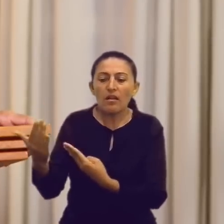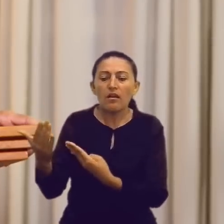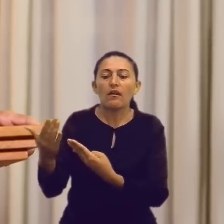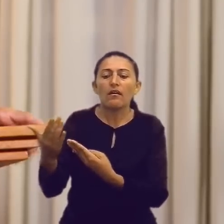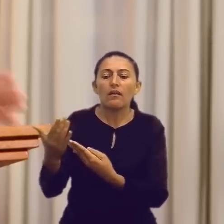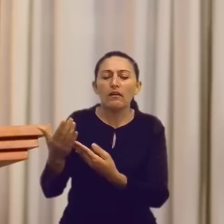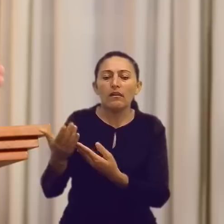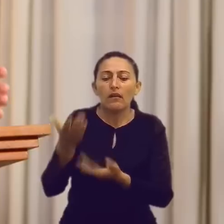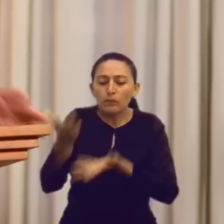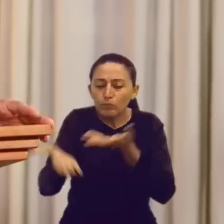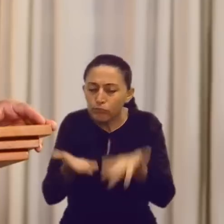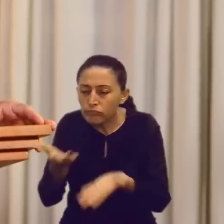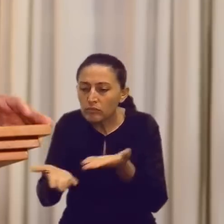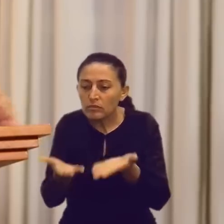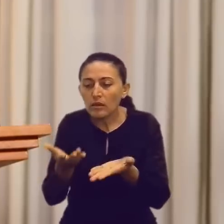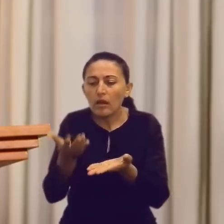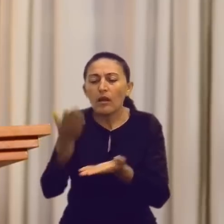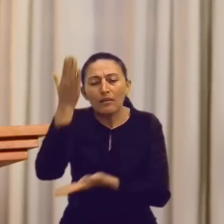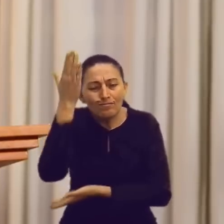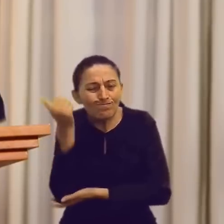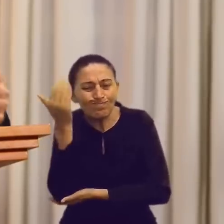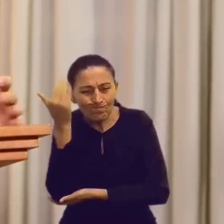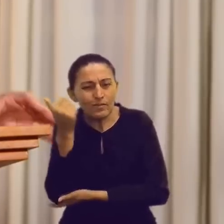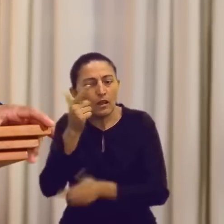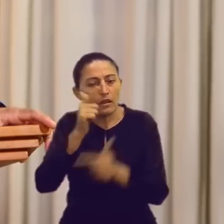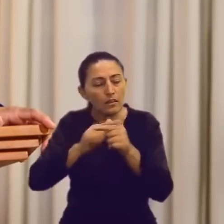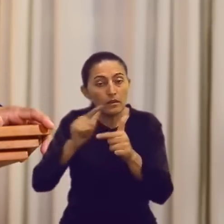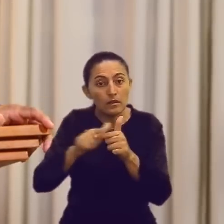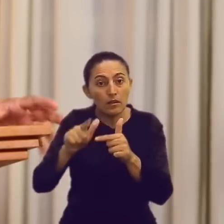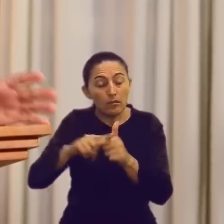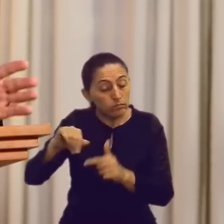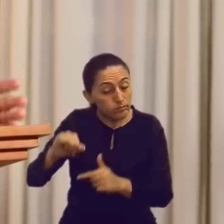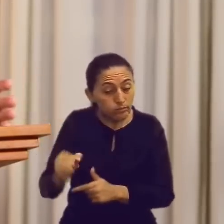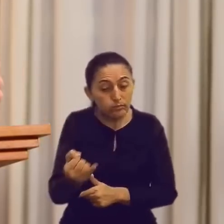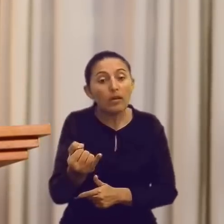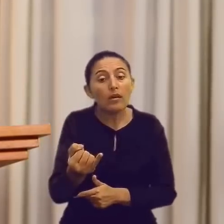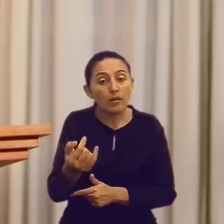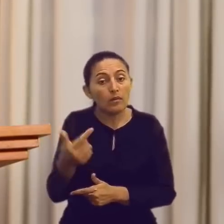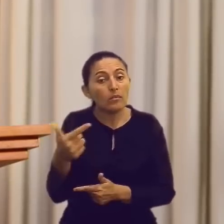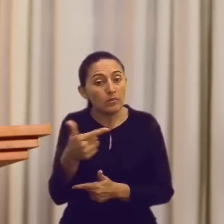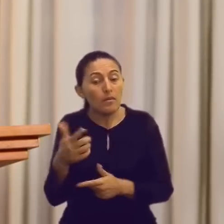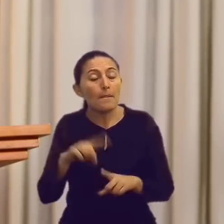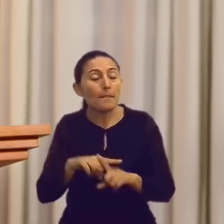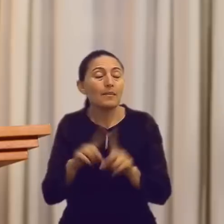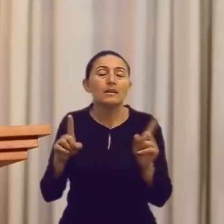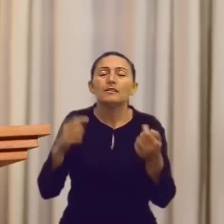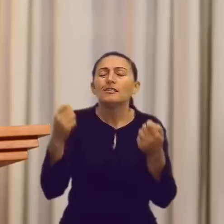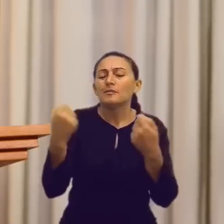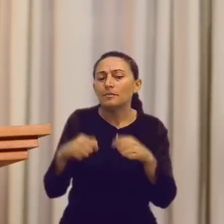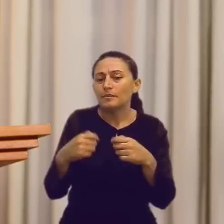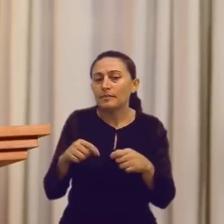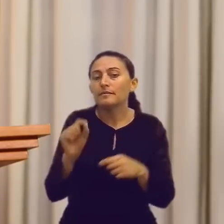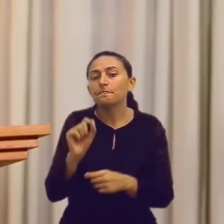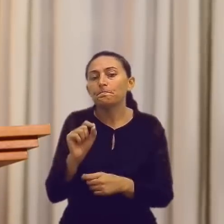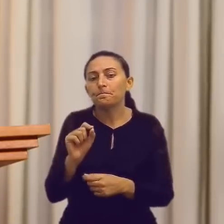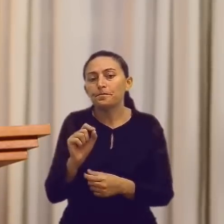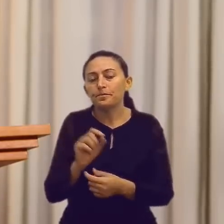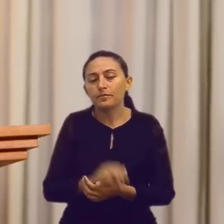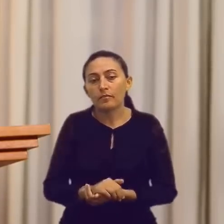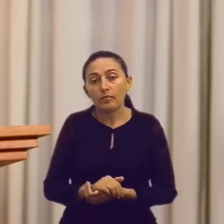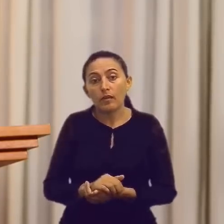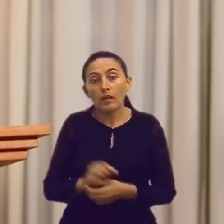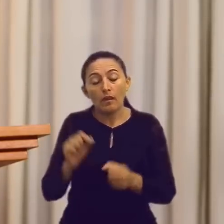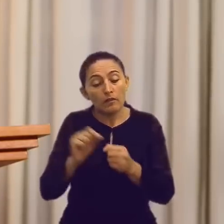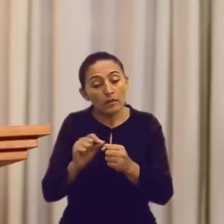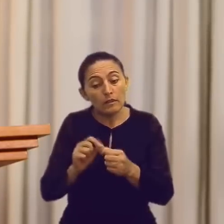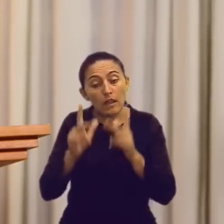um. Ele aponta, ele dá uma segunda chance, mas precisamos fazer como o